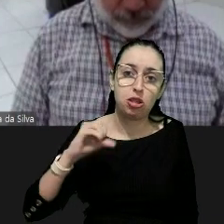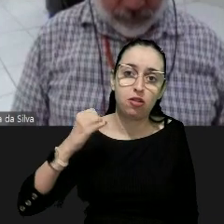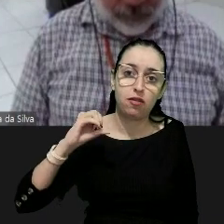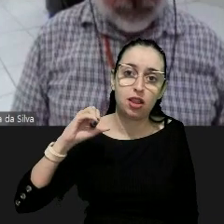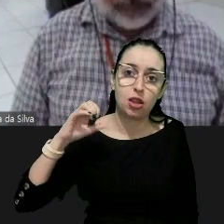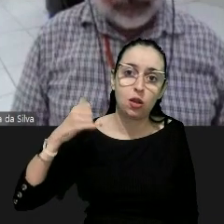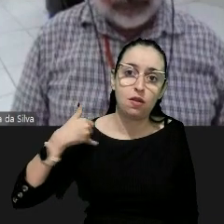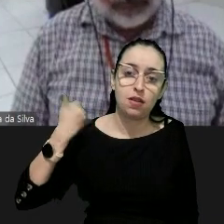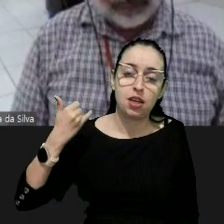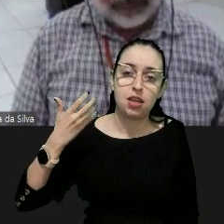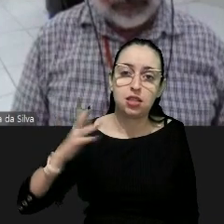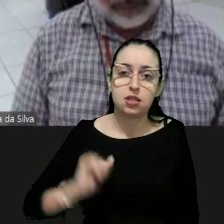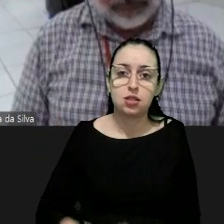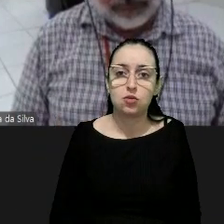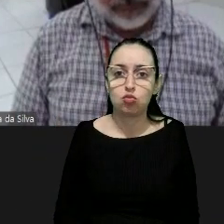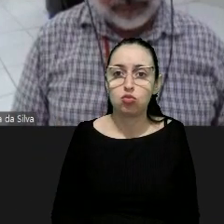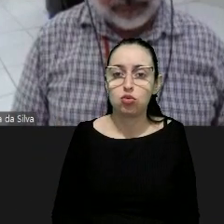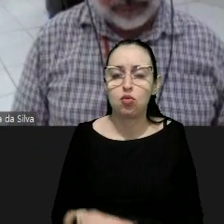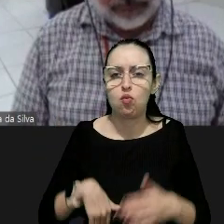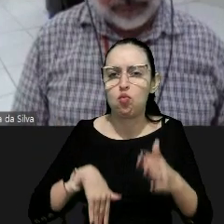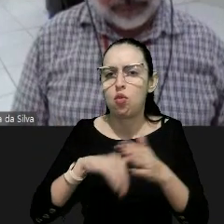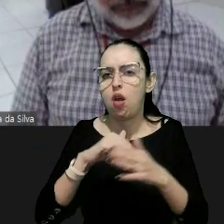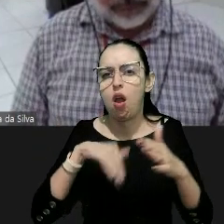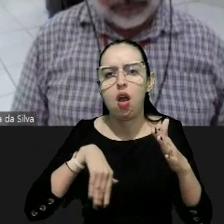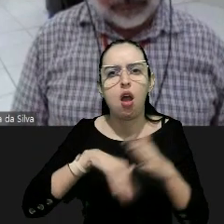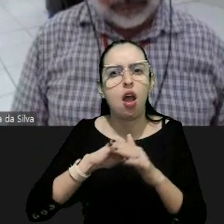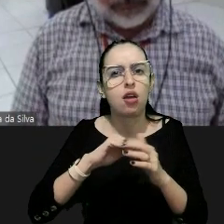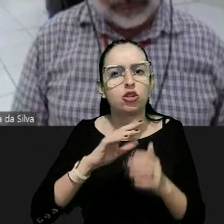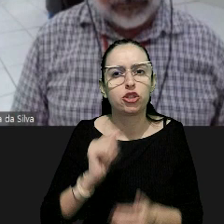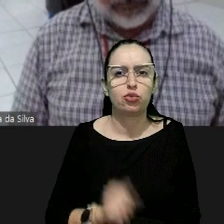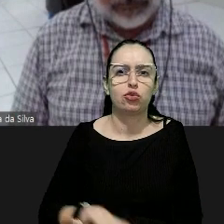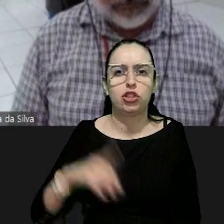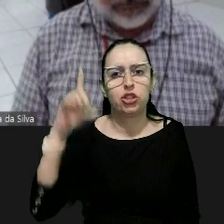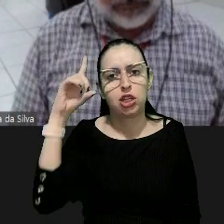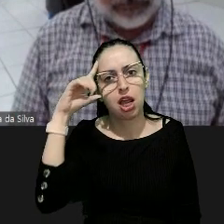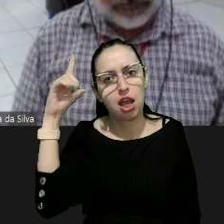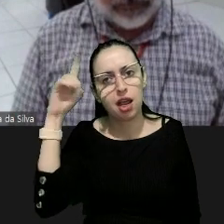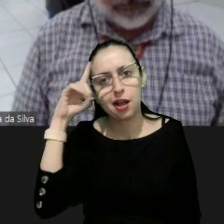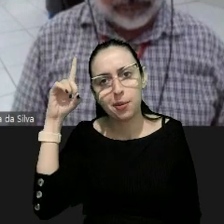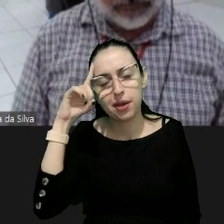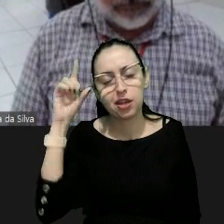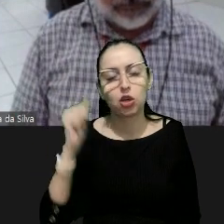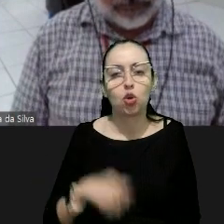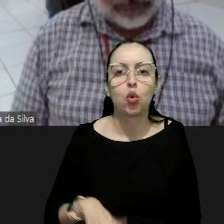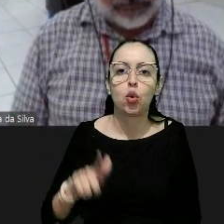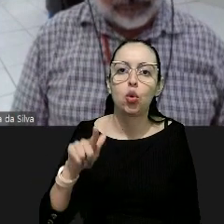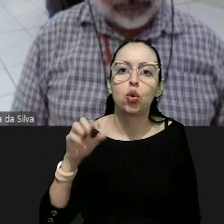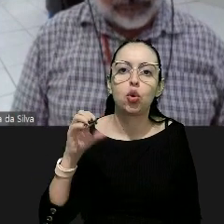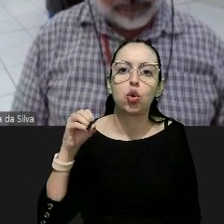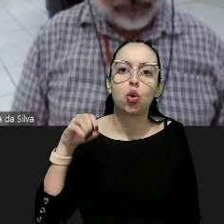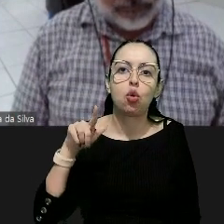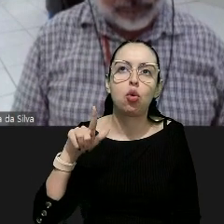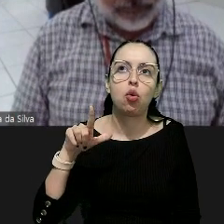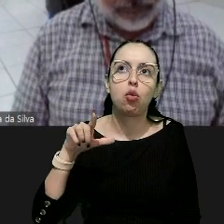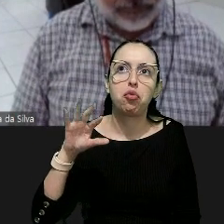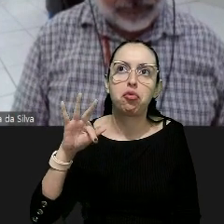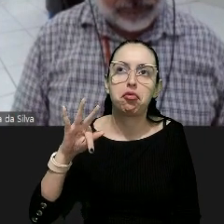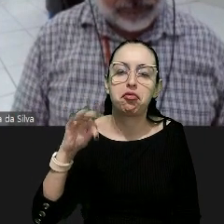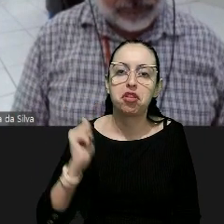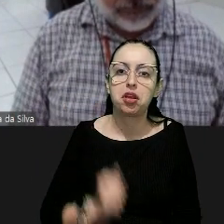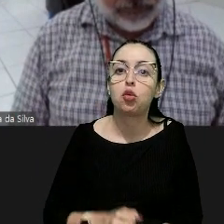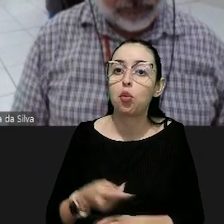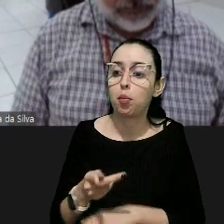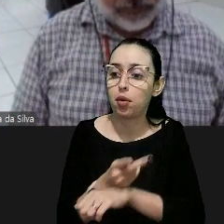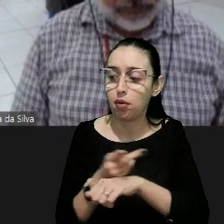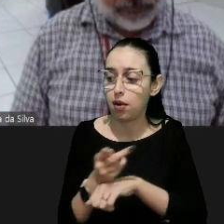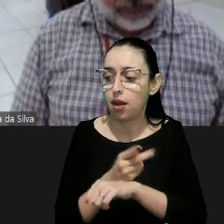meu amigo, 99 anos, ele joga golfe Todo dia, todo dia. né?